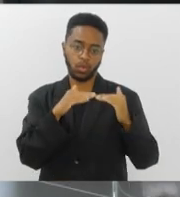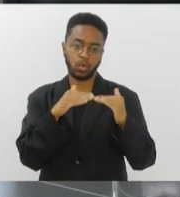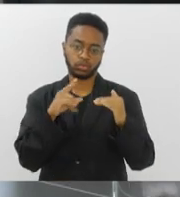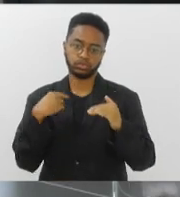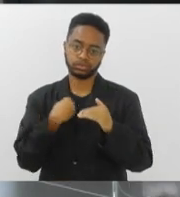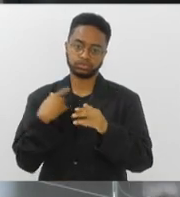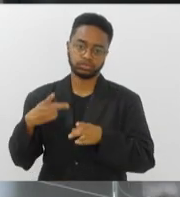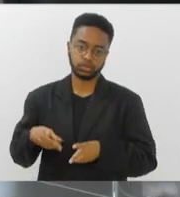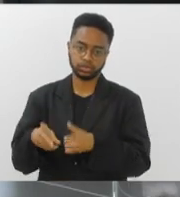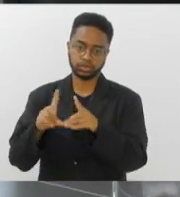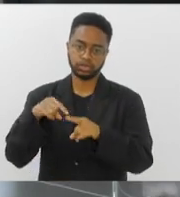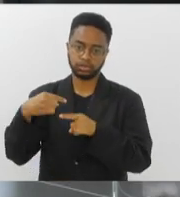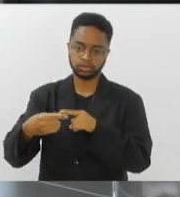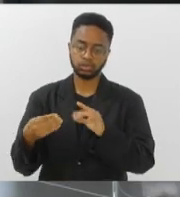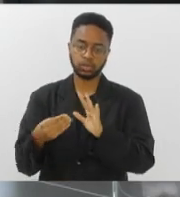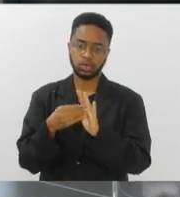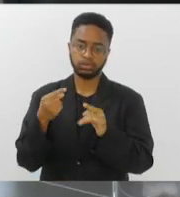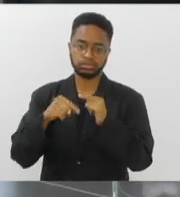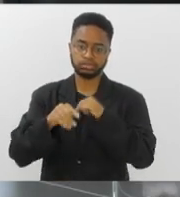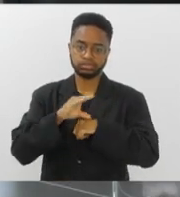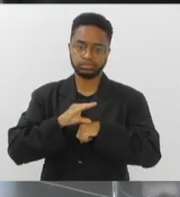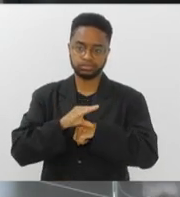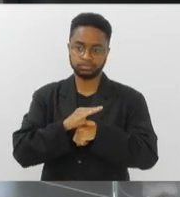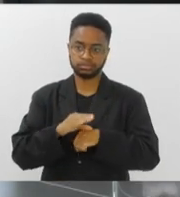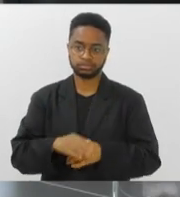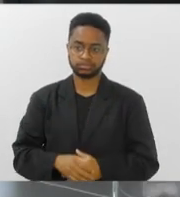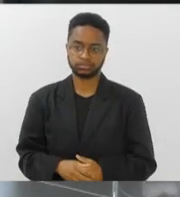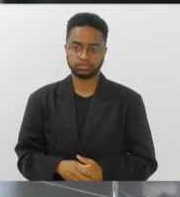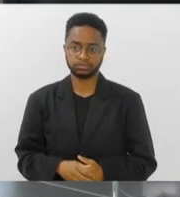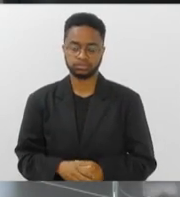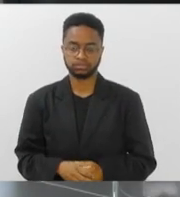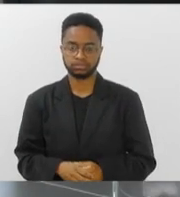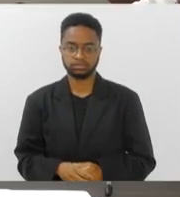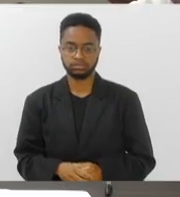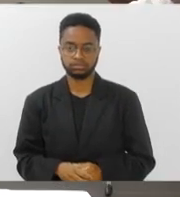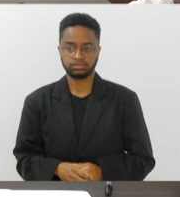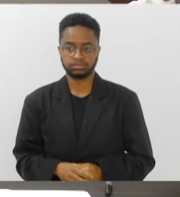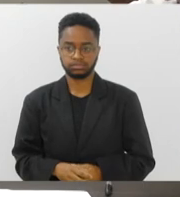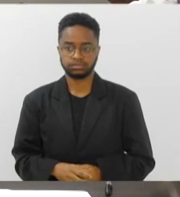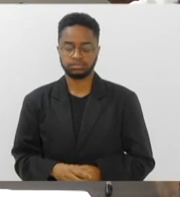e dá inconstitucionalidade, se for o caso, no projeto que foi anexado.